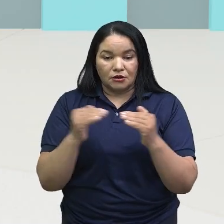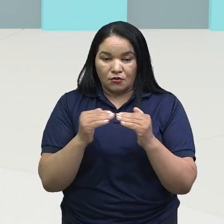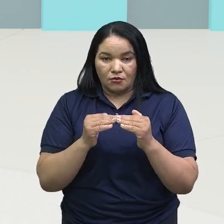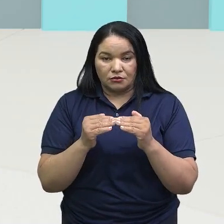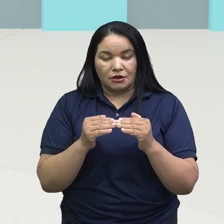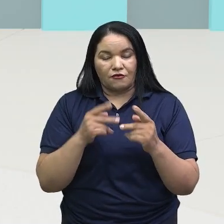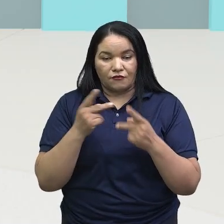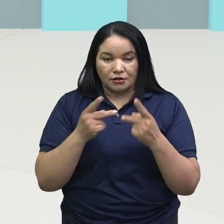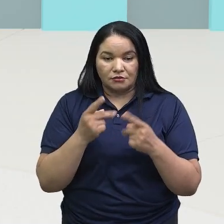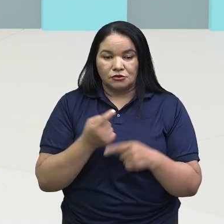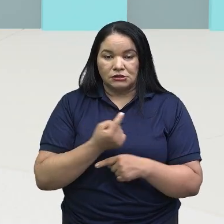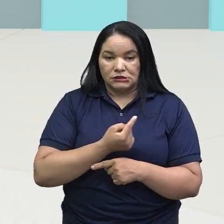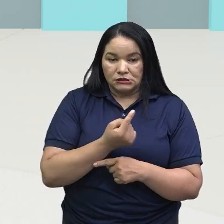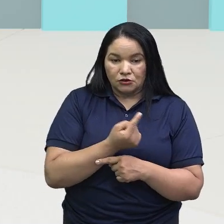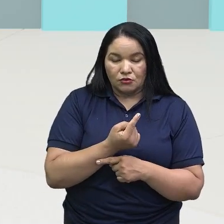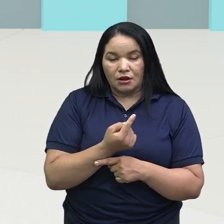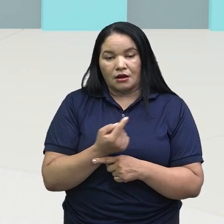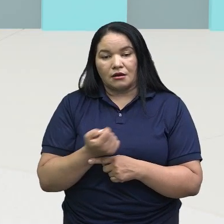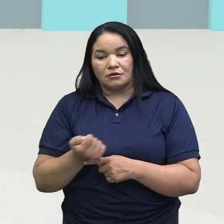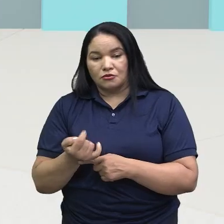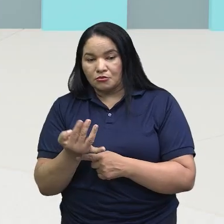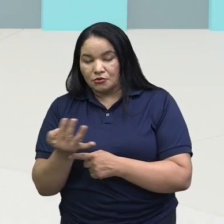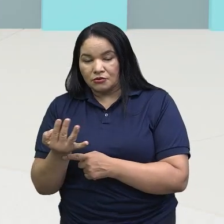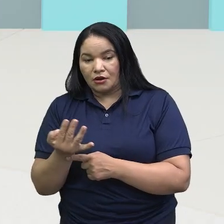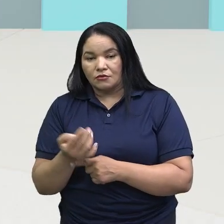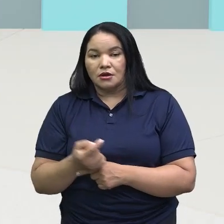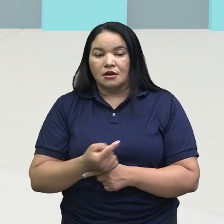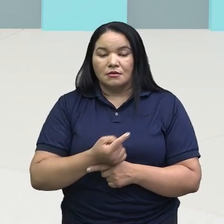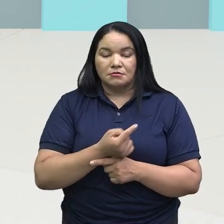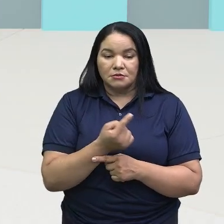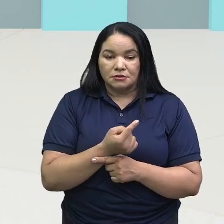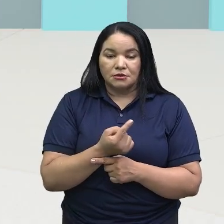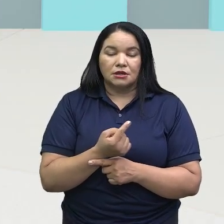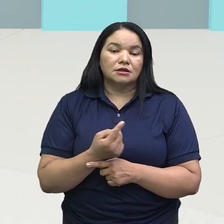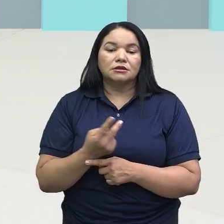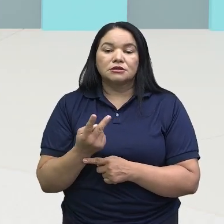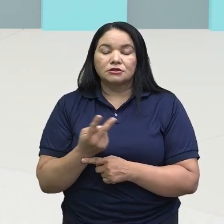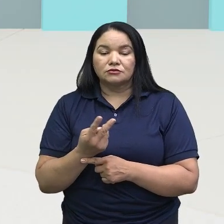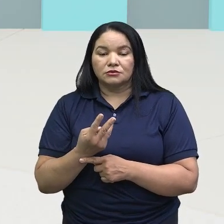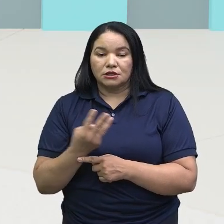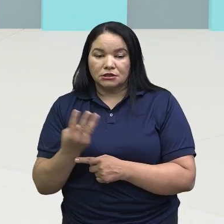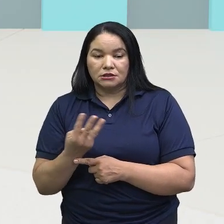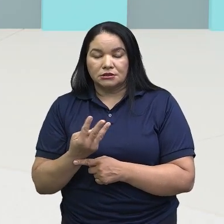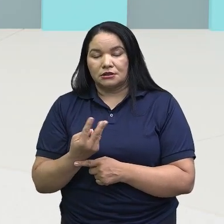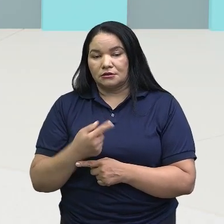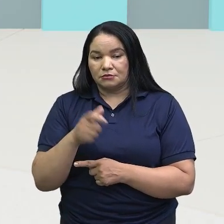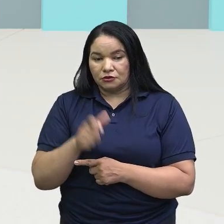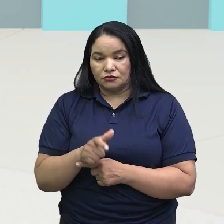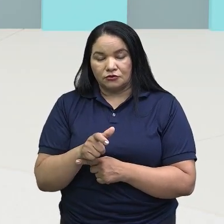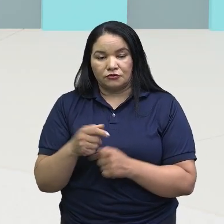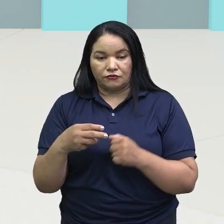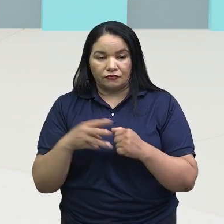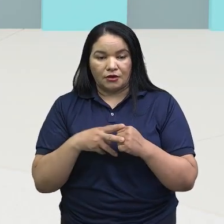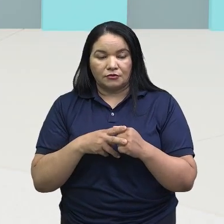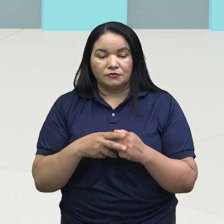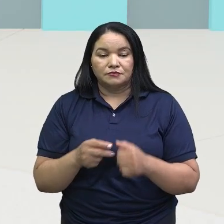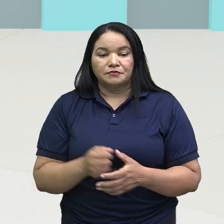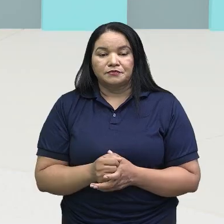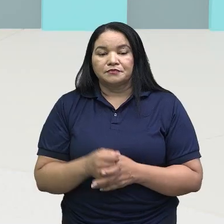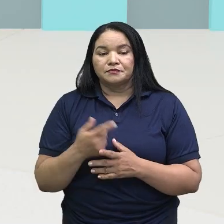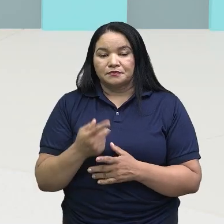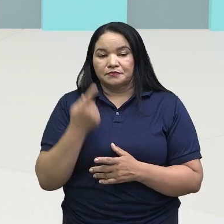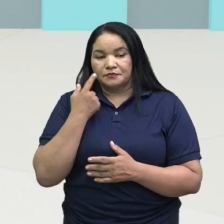Singular e plural. E pessoa, primeira, segunda, terceira pessoa do verbo. Olha o exemplo. A